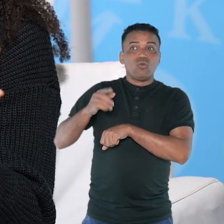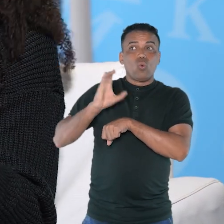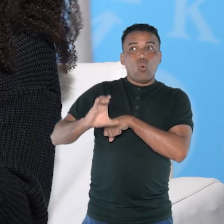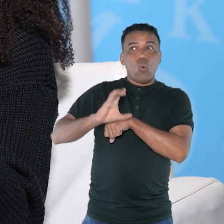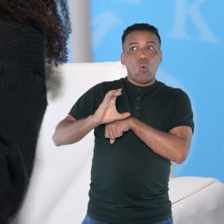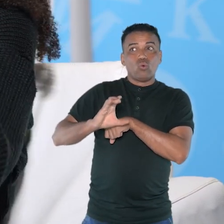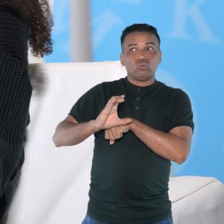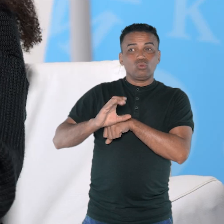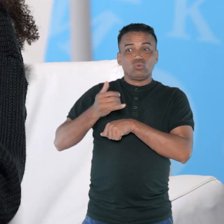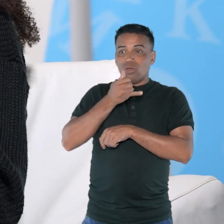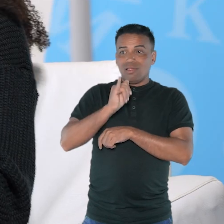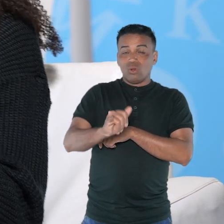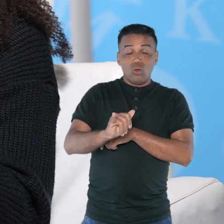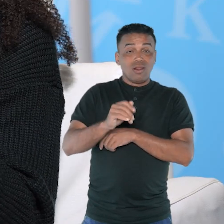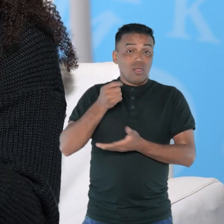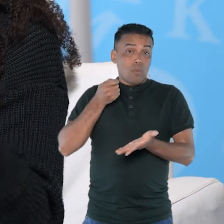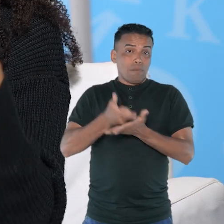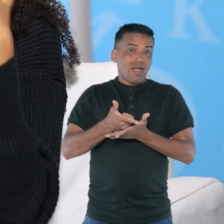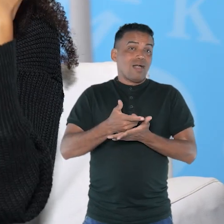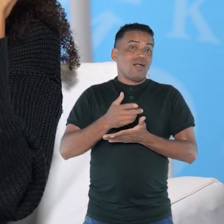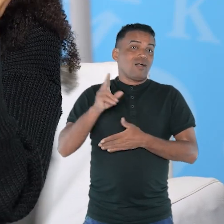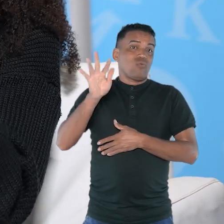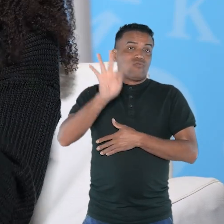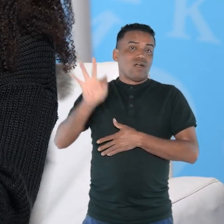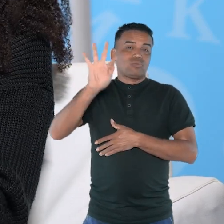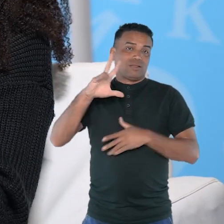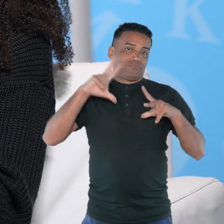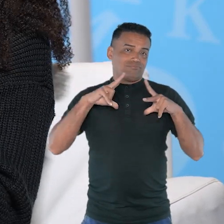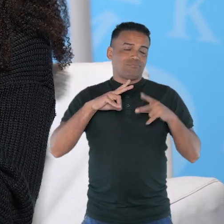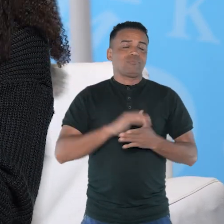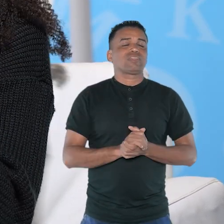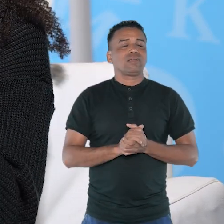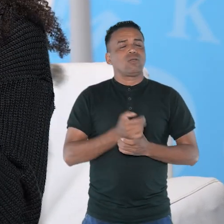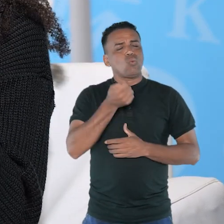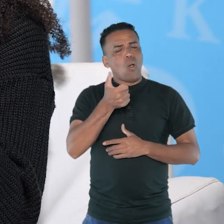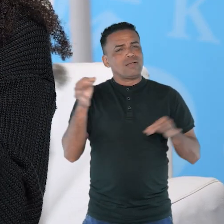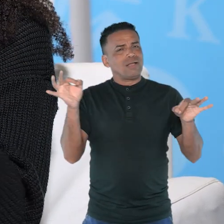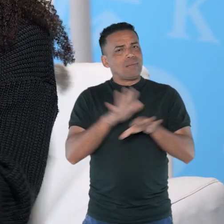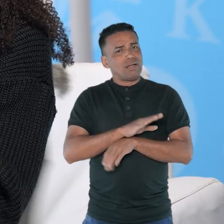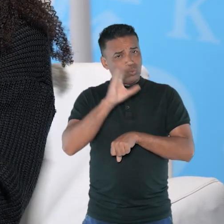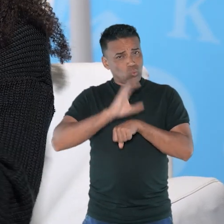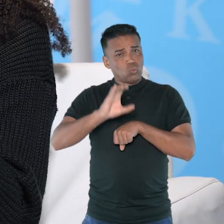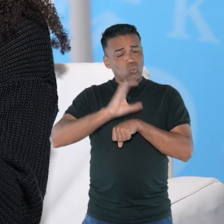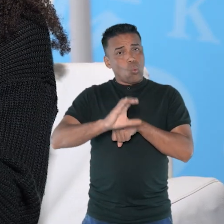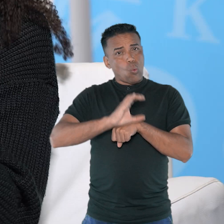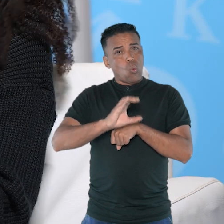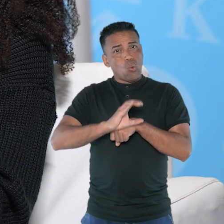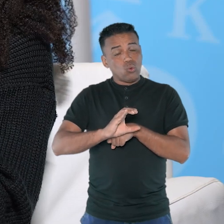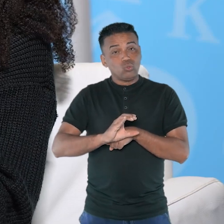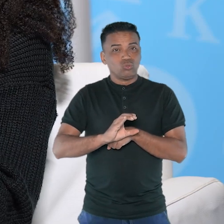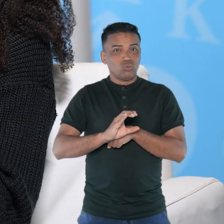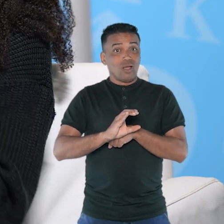arrumar um emprego aí eu pago uma faculdade particular depois. E quando eu estava quase para terminar meu curso, as cotas